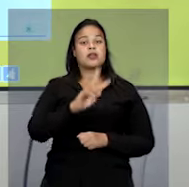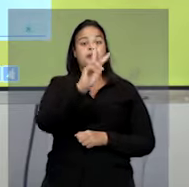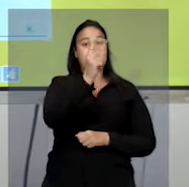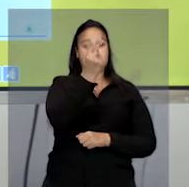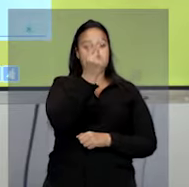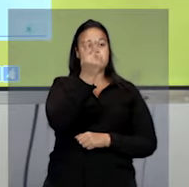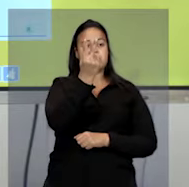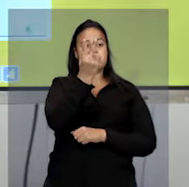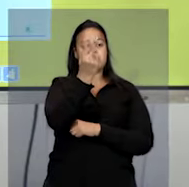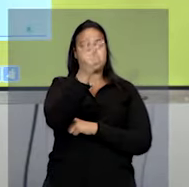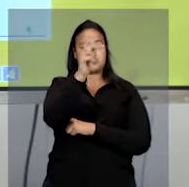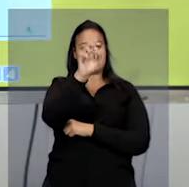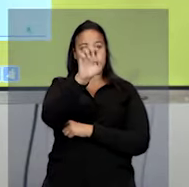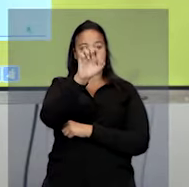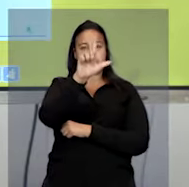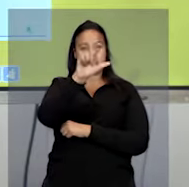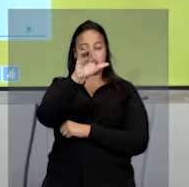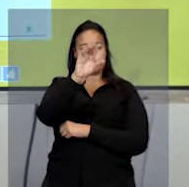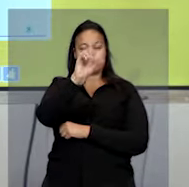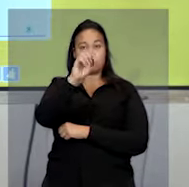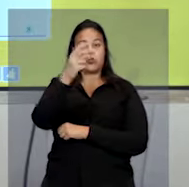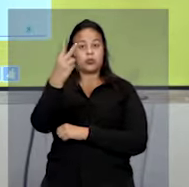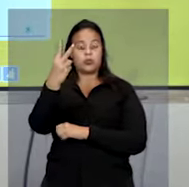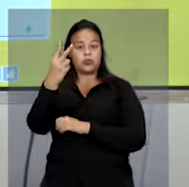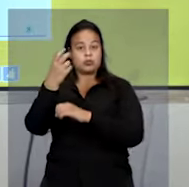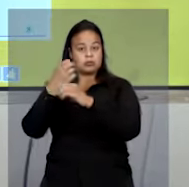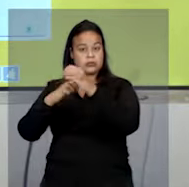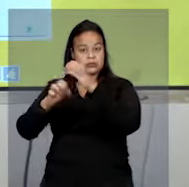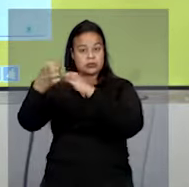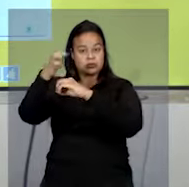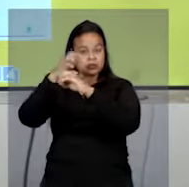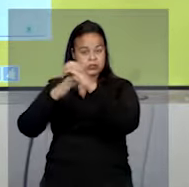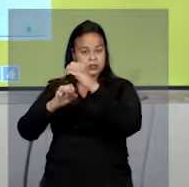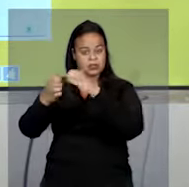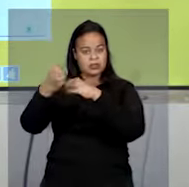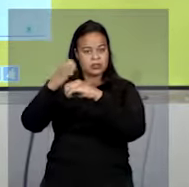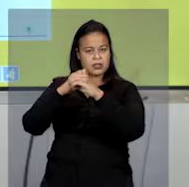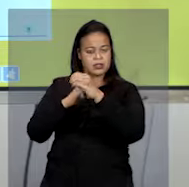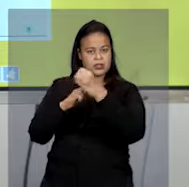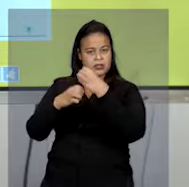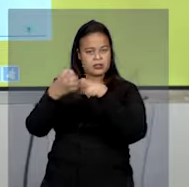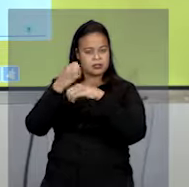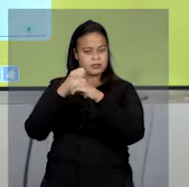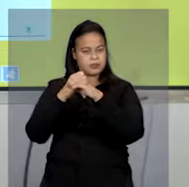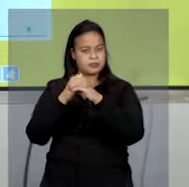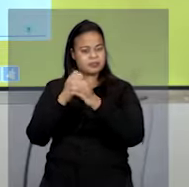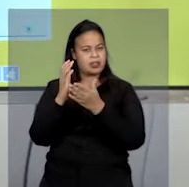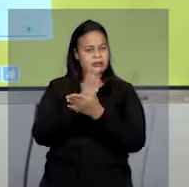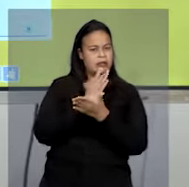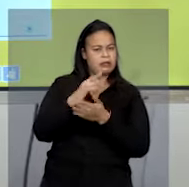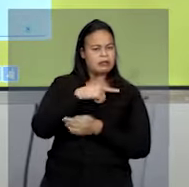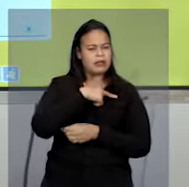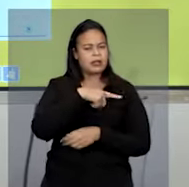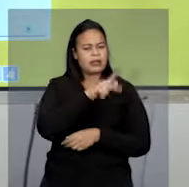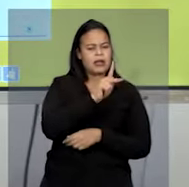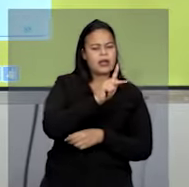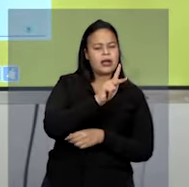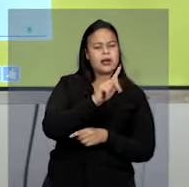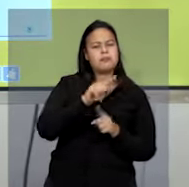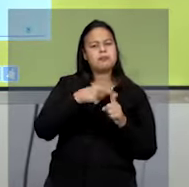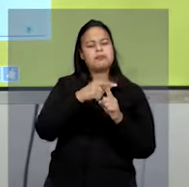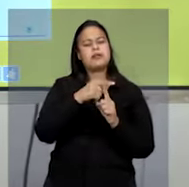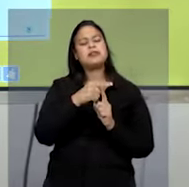camada, o gás hélio. Basicamente só tem camada K, né? União de 2 átomos de hidrogênio.